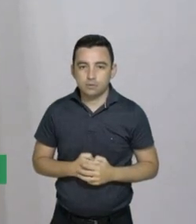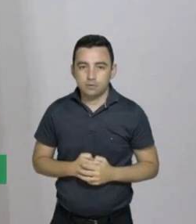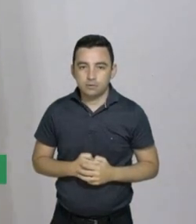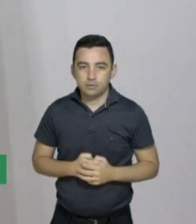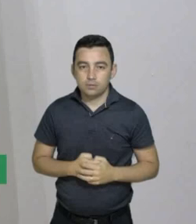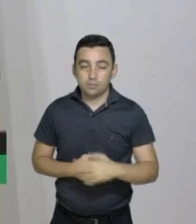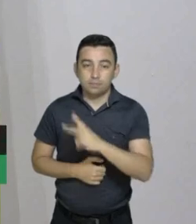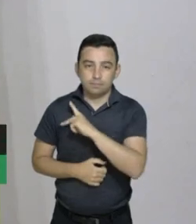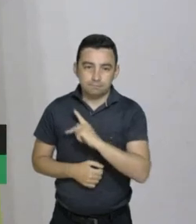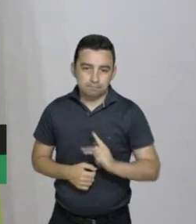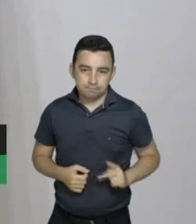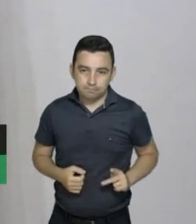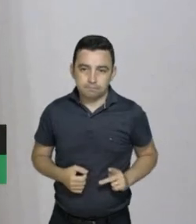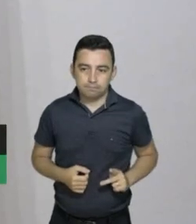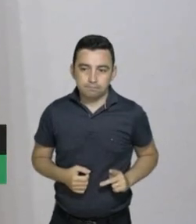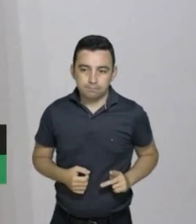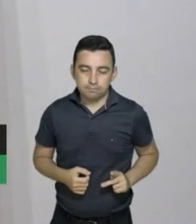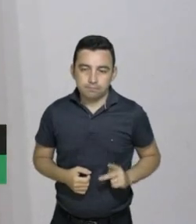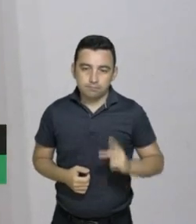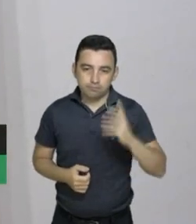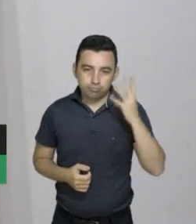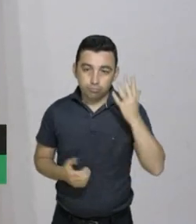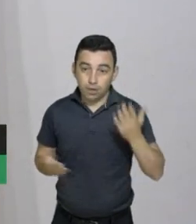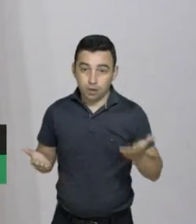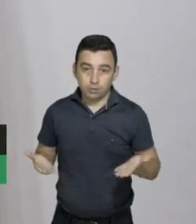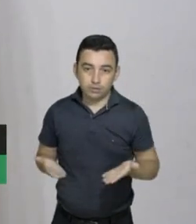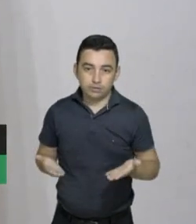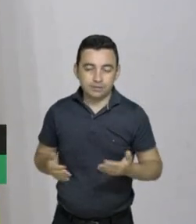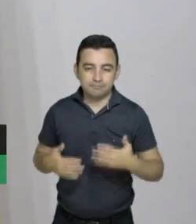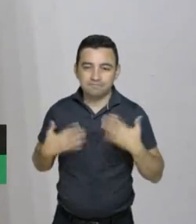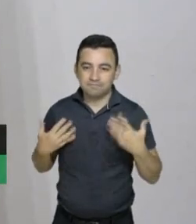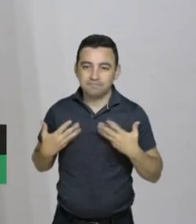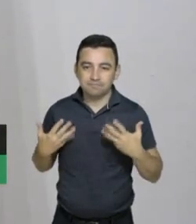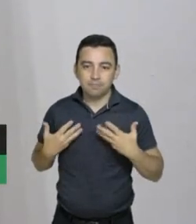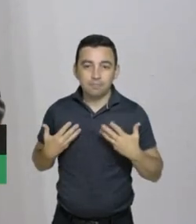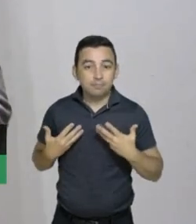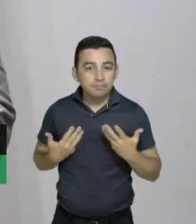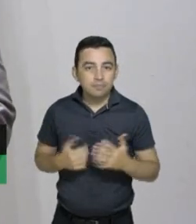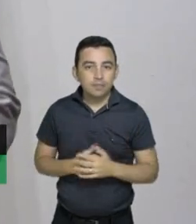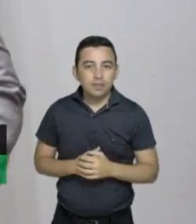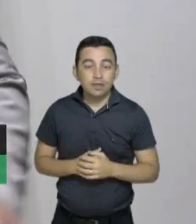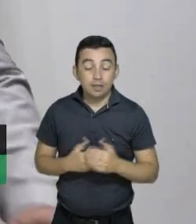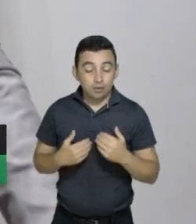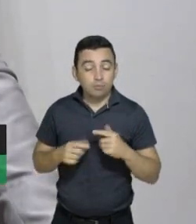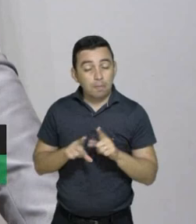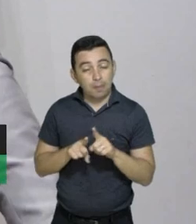presidente de forma muito contente Mas preocupado